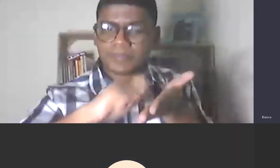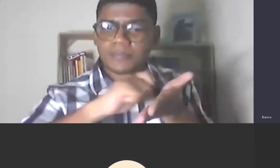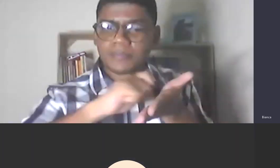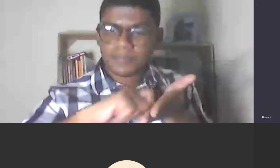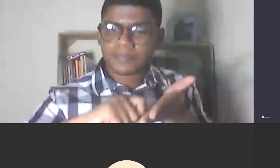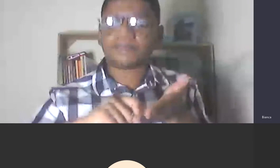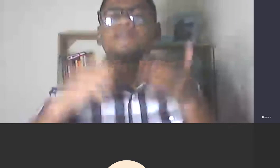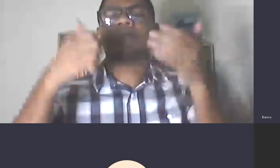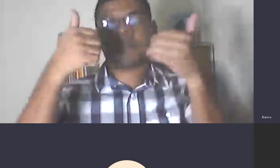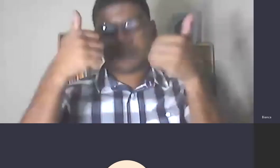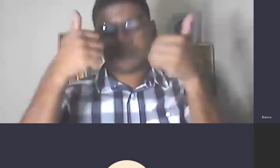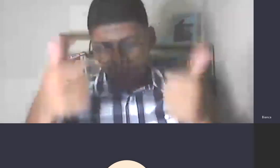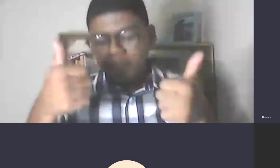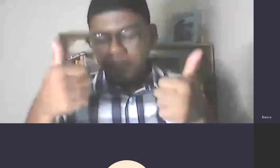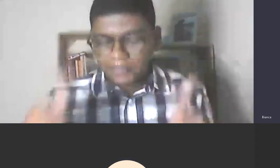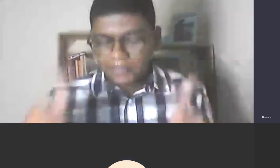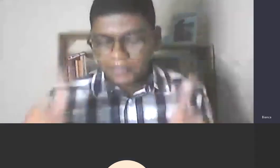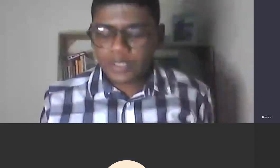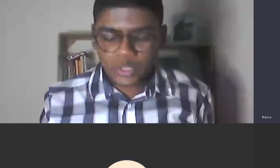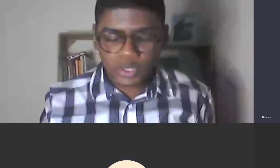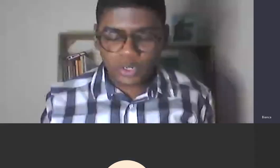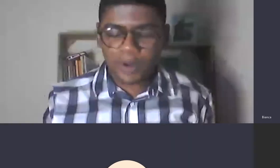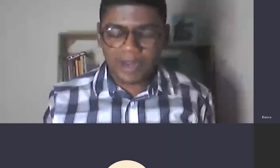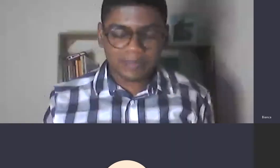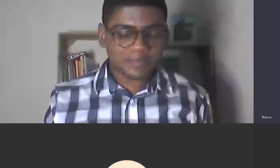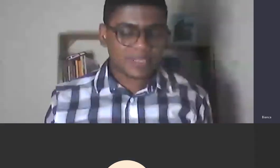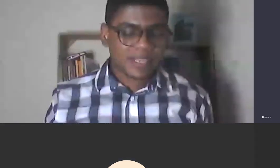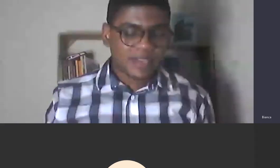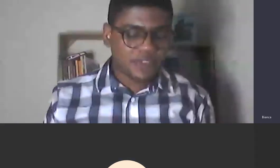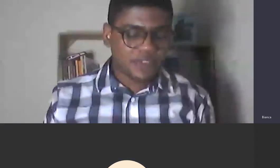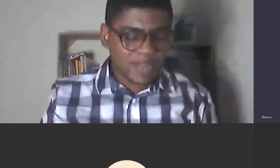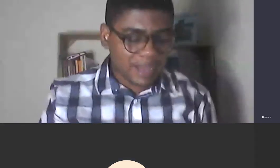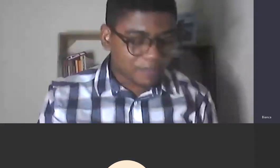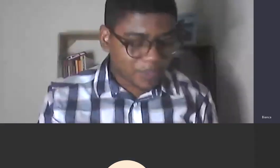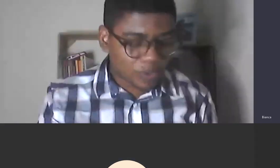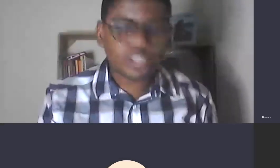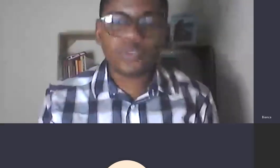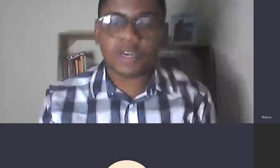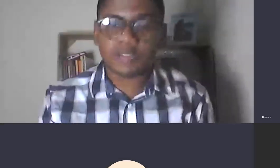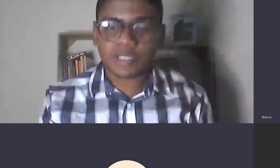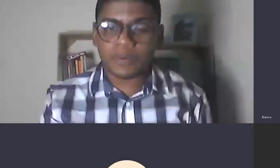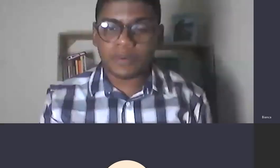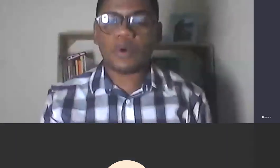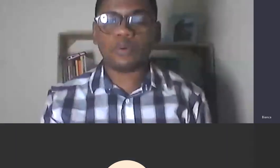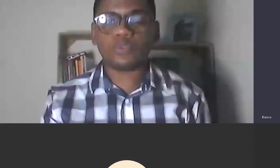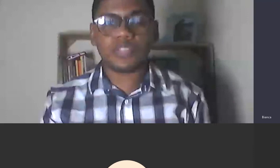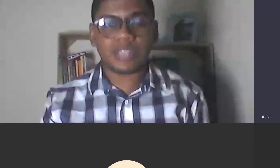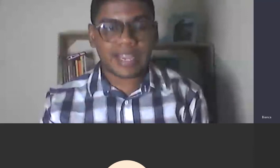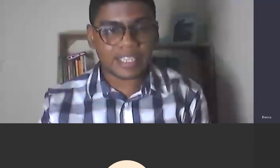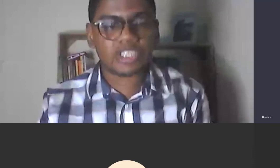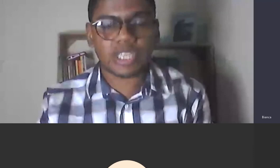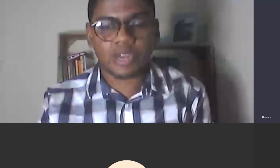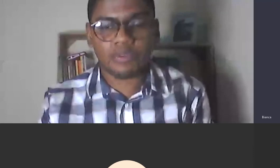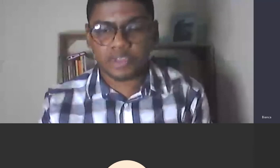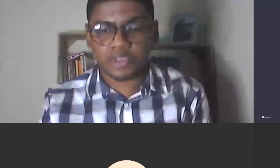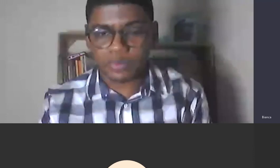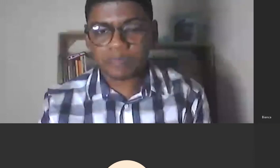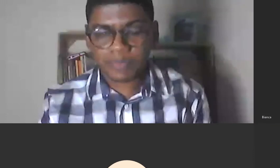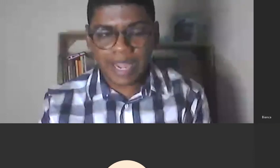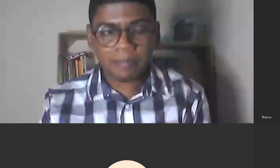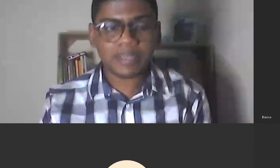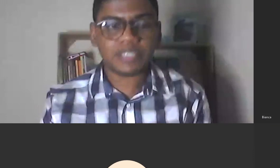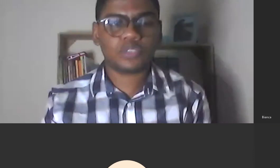Escrever. Escrever. Show de bola. Vamos lá. Continuando, então, outros sinais que a gente ainda